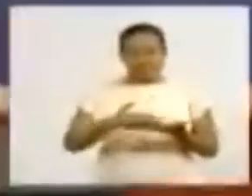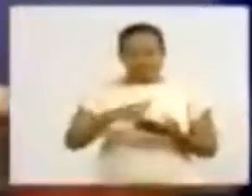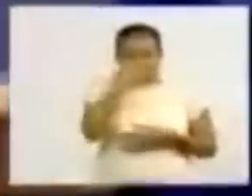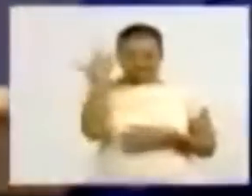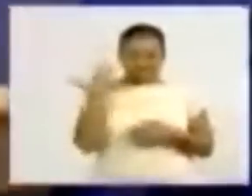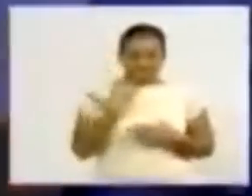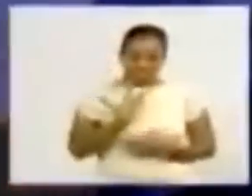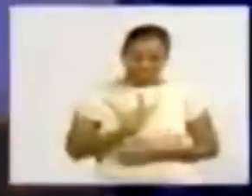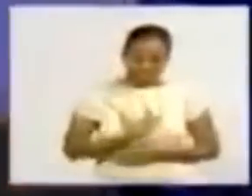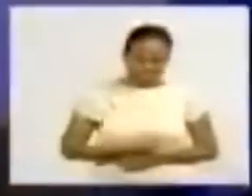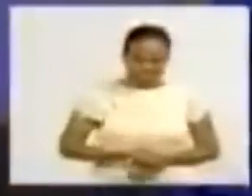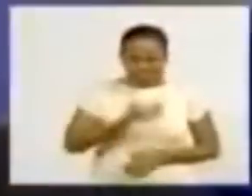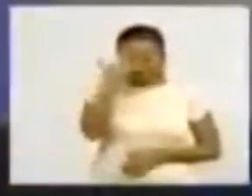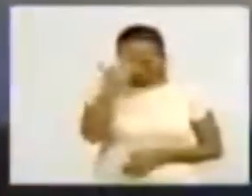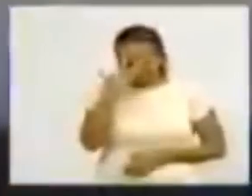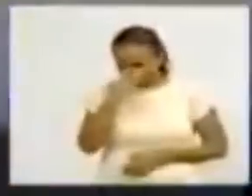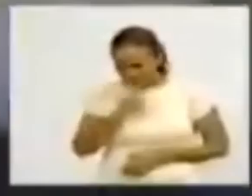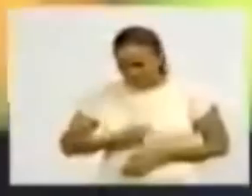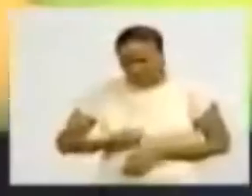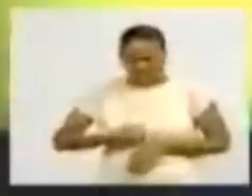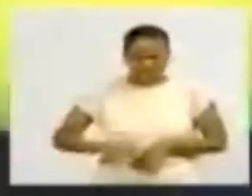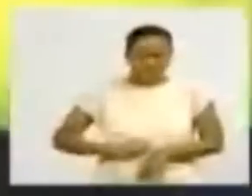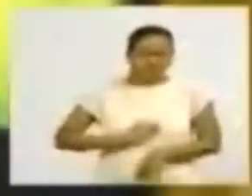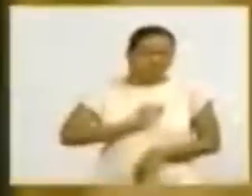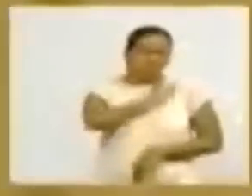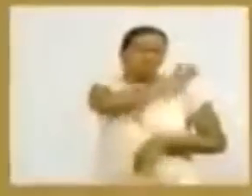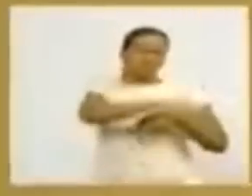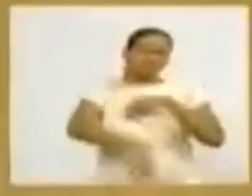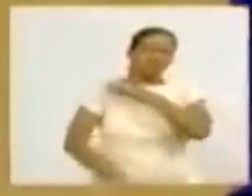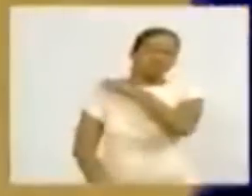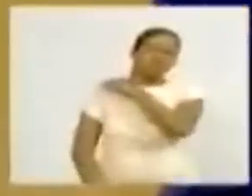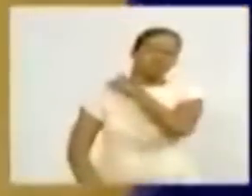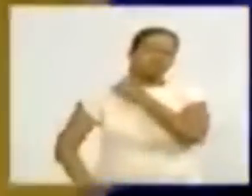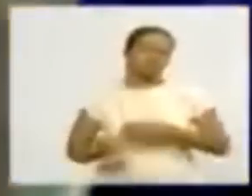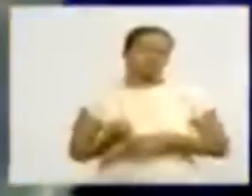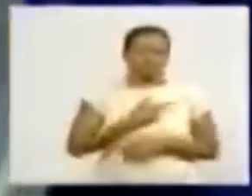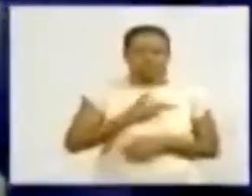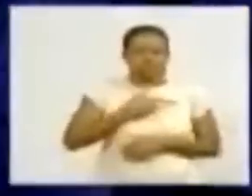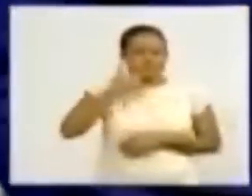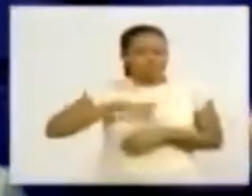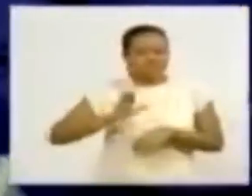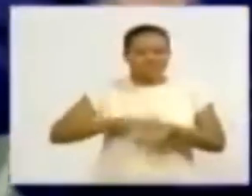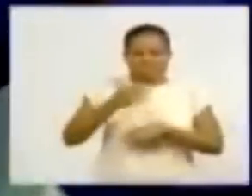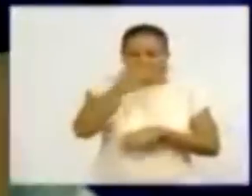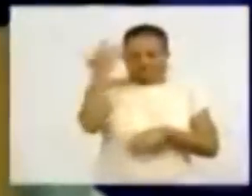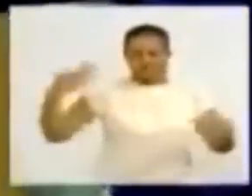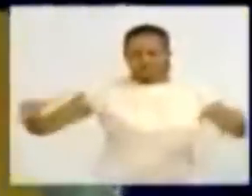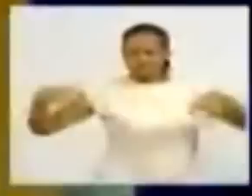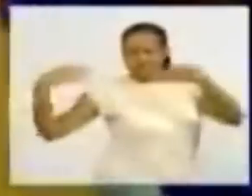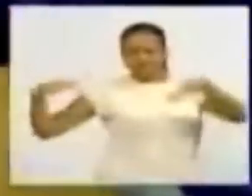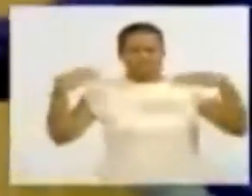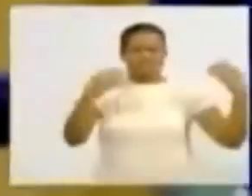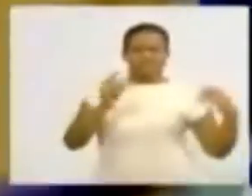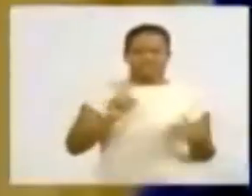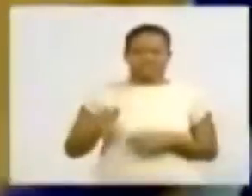amargos, amargos, amargos, amargos. E a gente já não suporta mais o anonimato, a gente já não